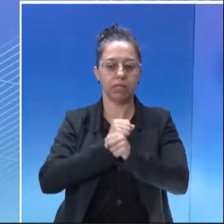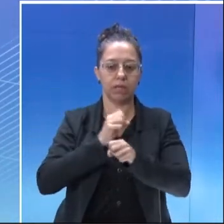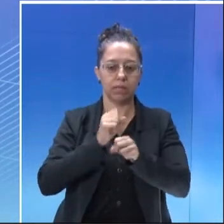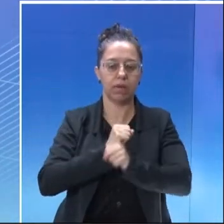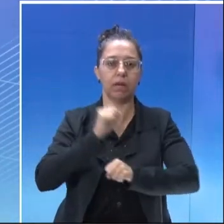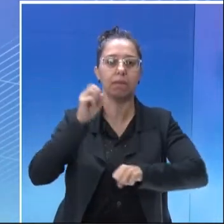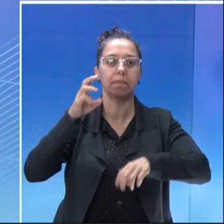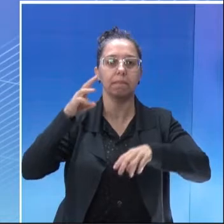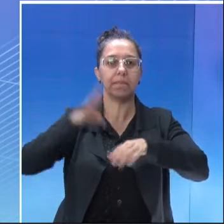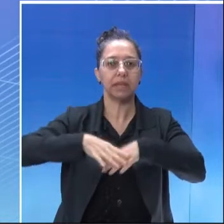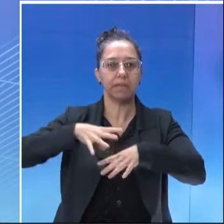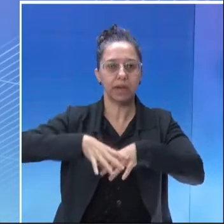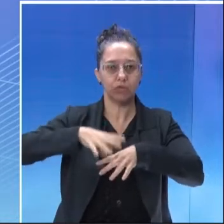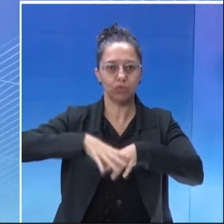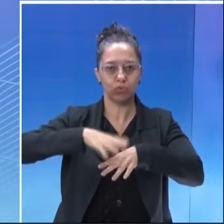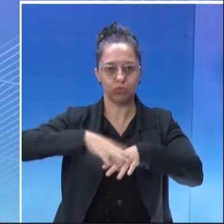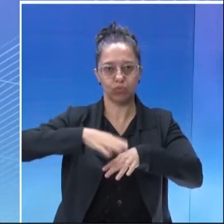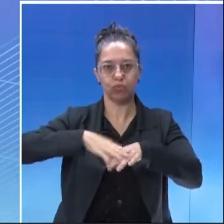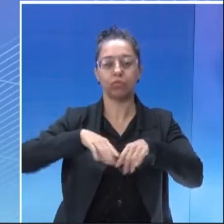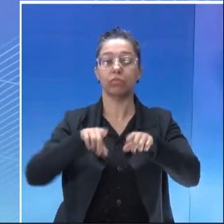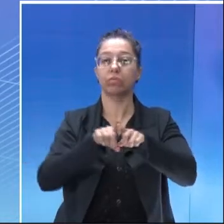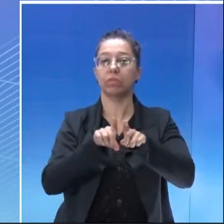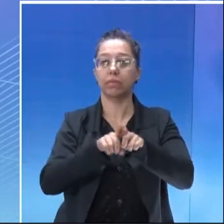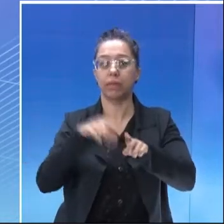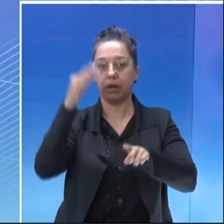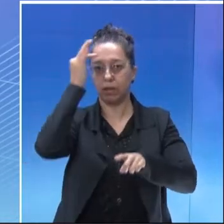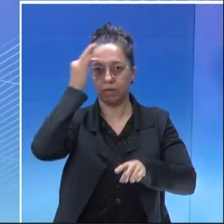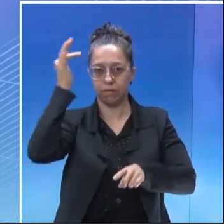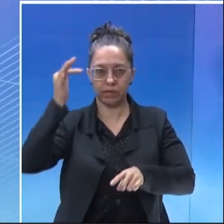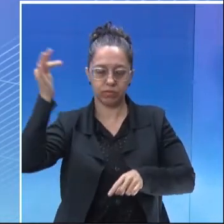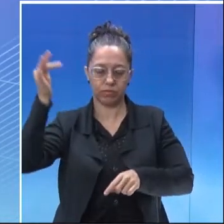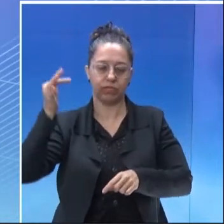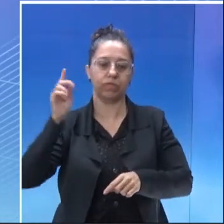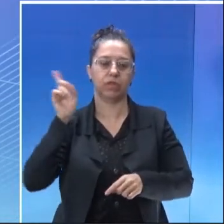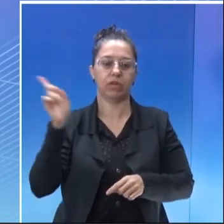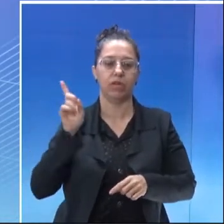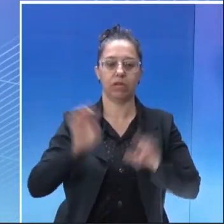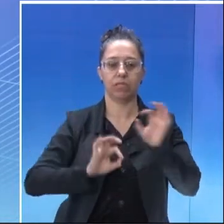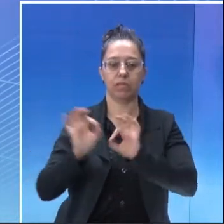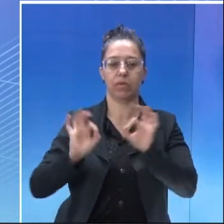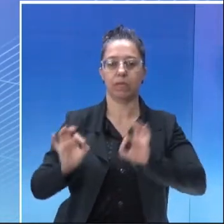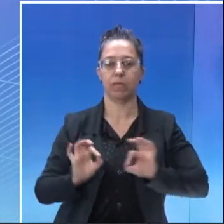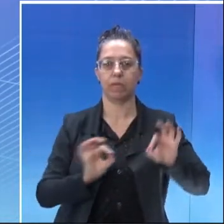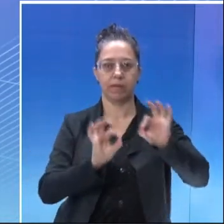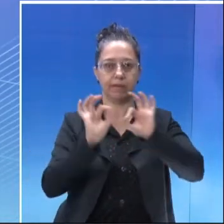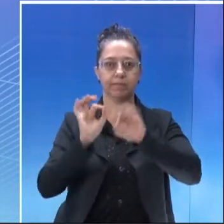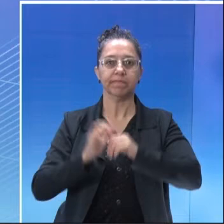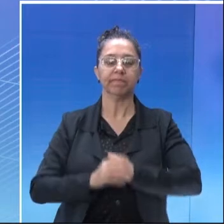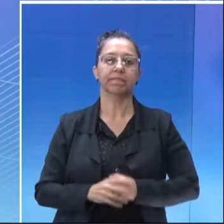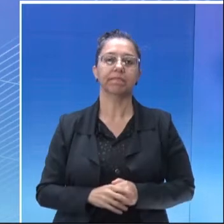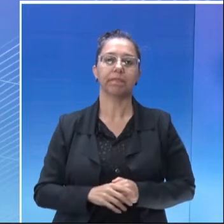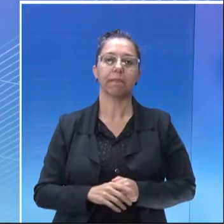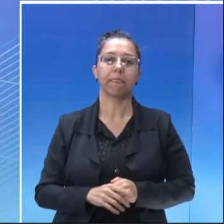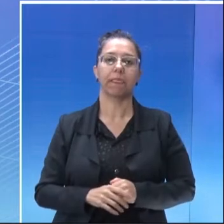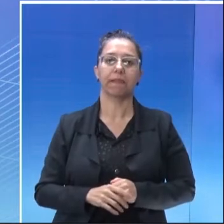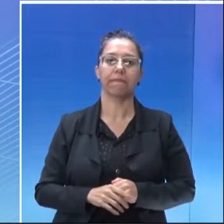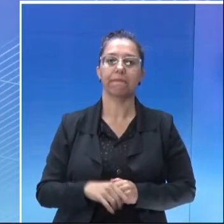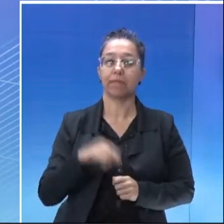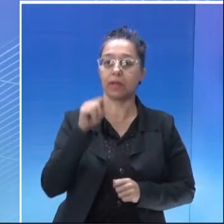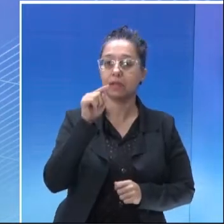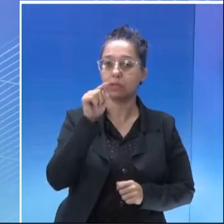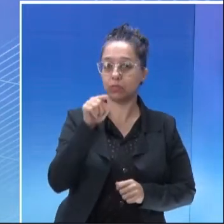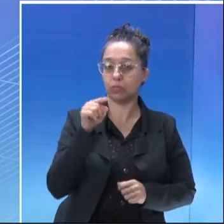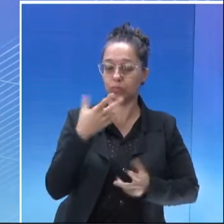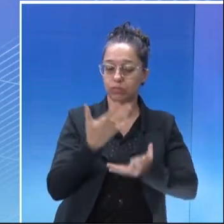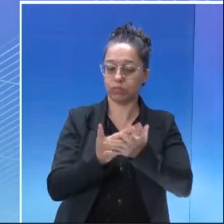tá? Apesar de ser filósofo, temos até o plano cartesiano e tudo mais. Ele era um